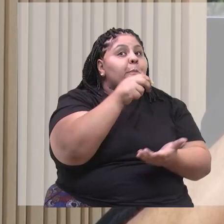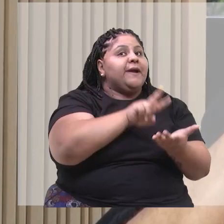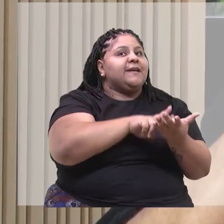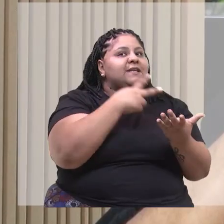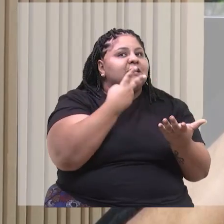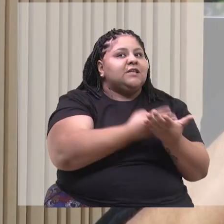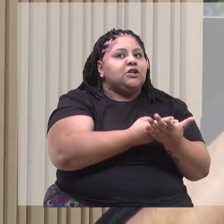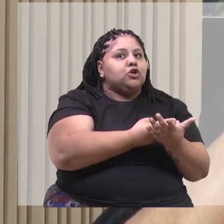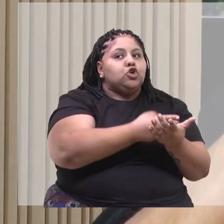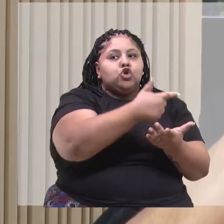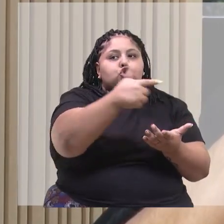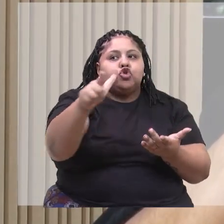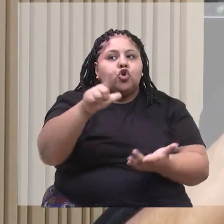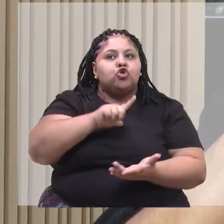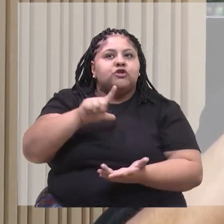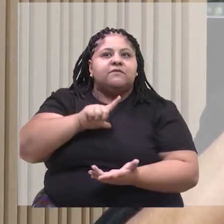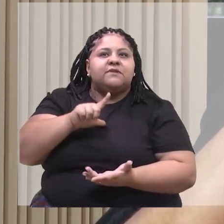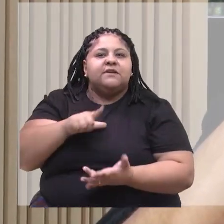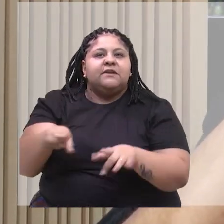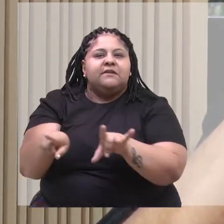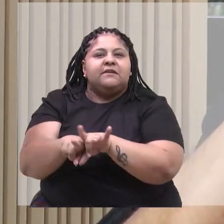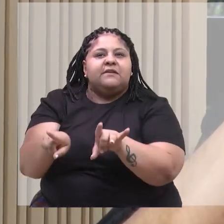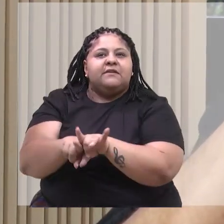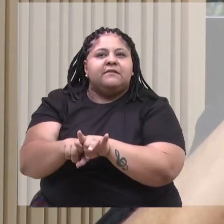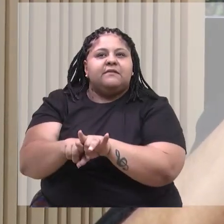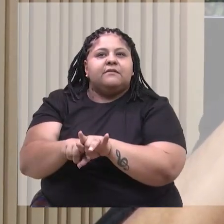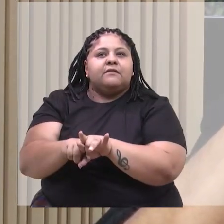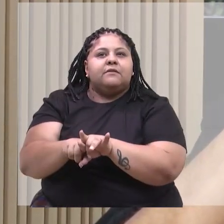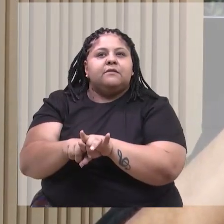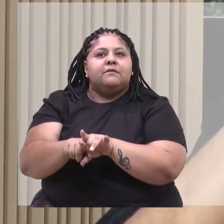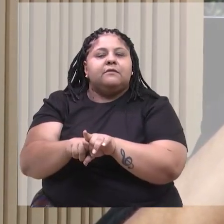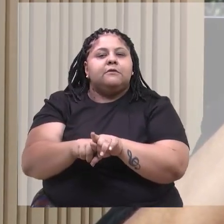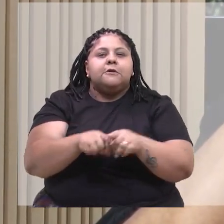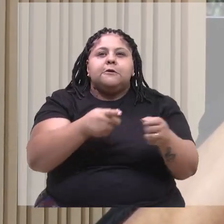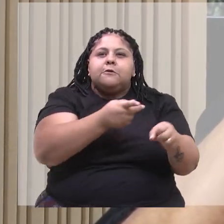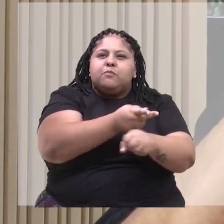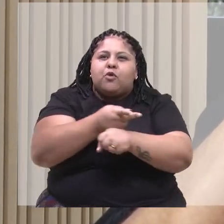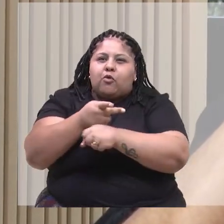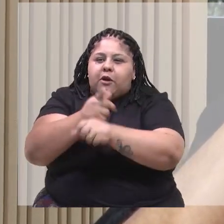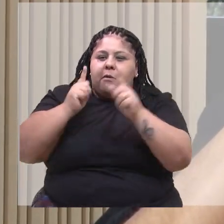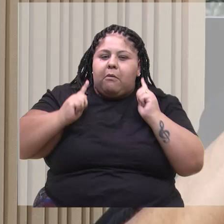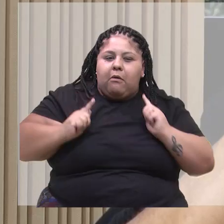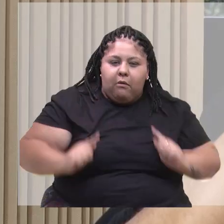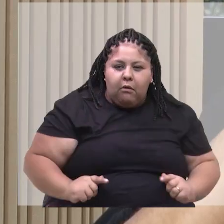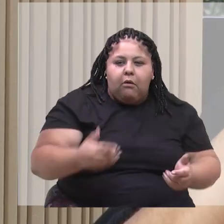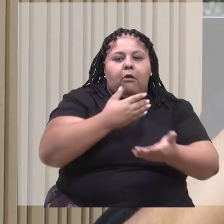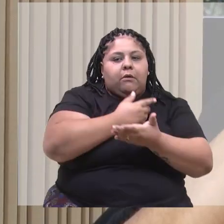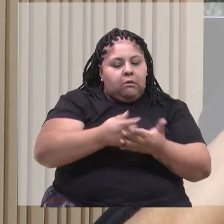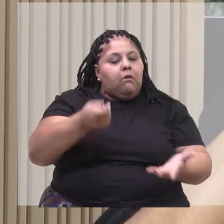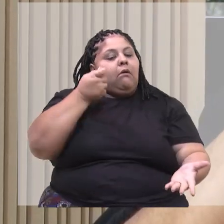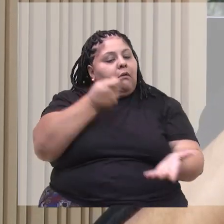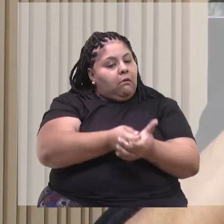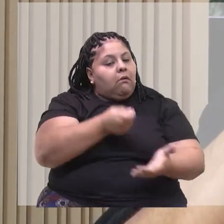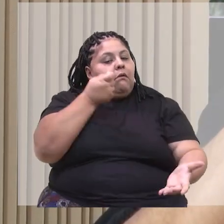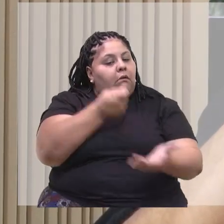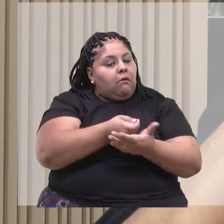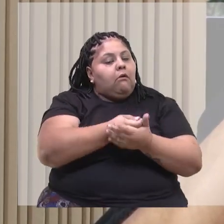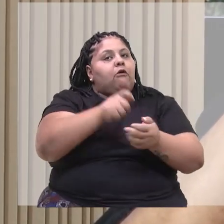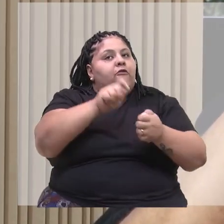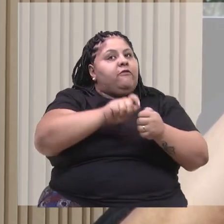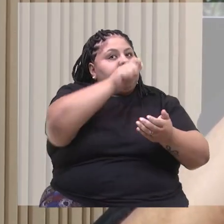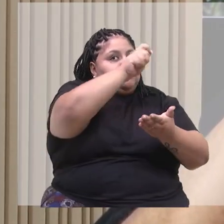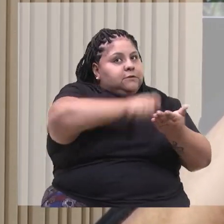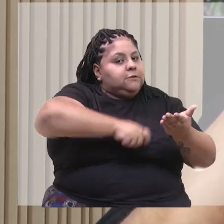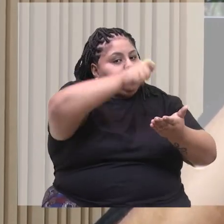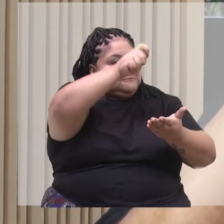intérprete. No resto não tinha. Aí nós viemos por o gestor e começamos a brigar pelo